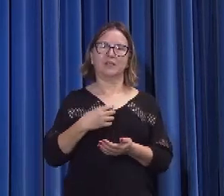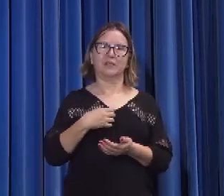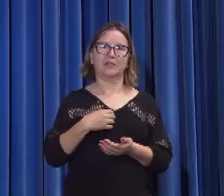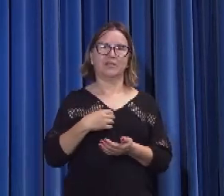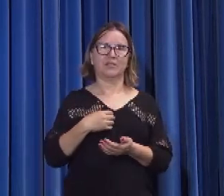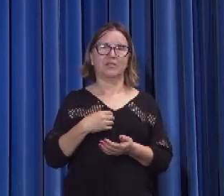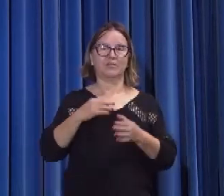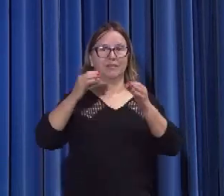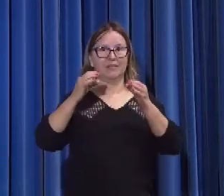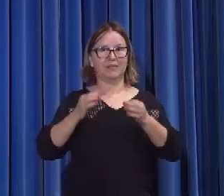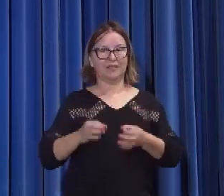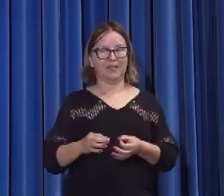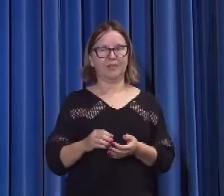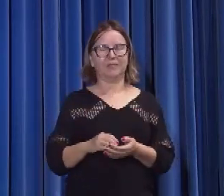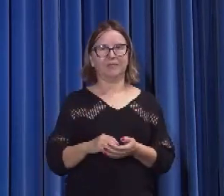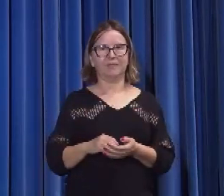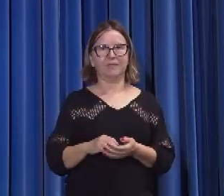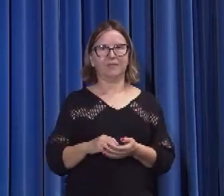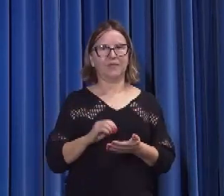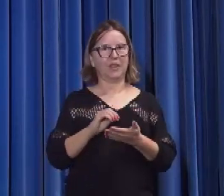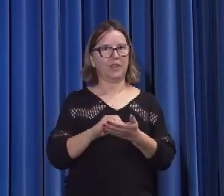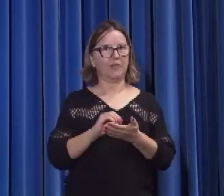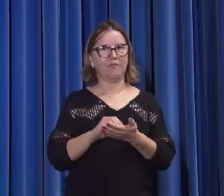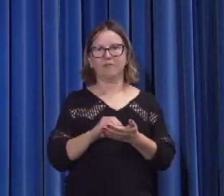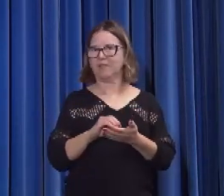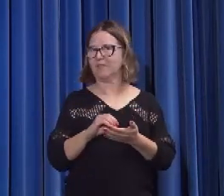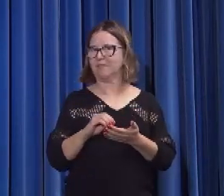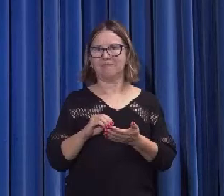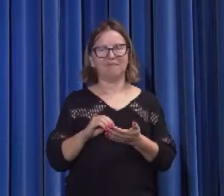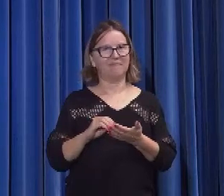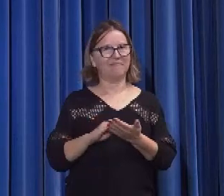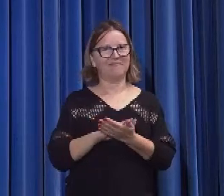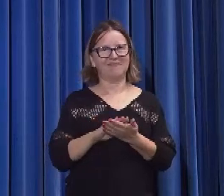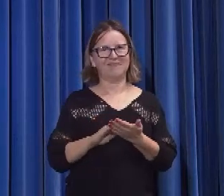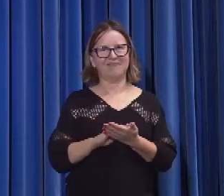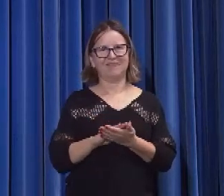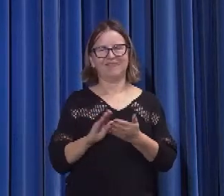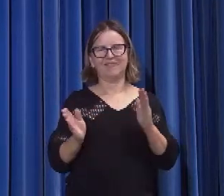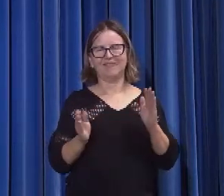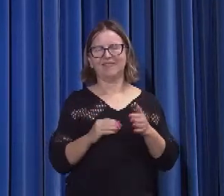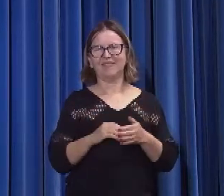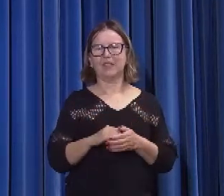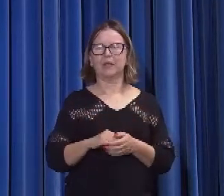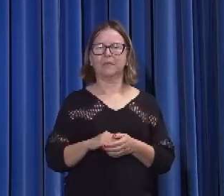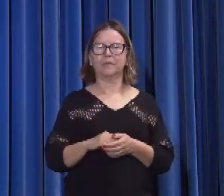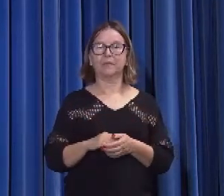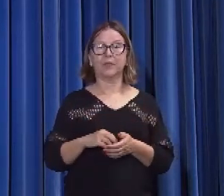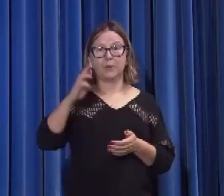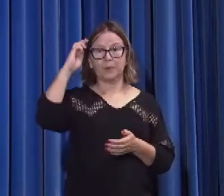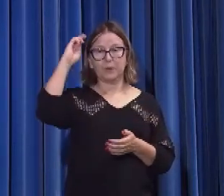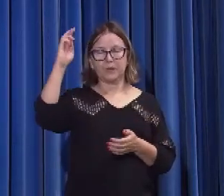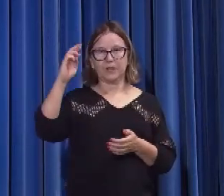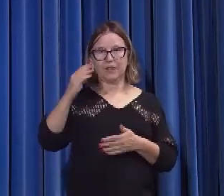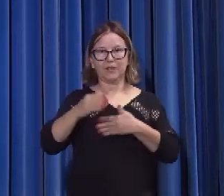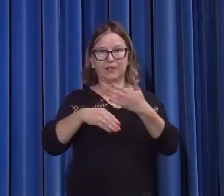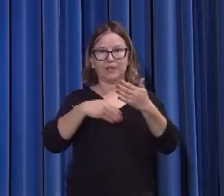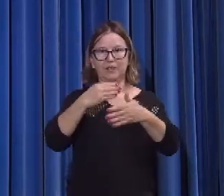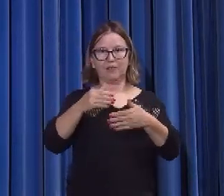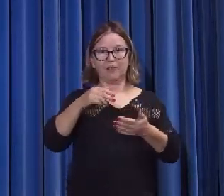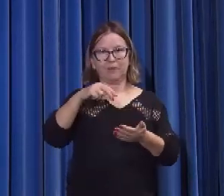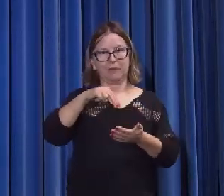Voltando ao boletim, e já indo para o final, o Senhor desenvolve a perseverança e o caráter em nós por meio